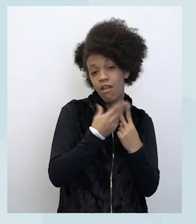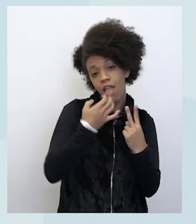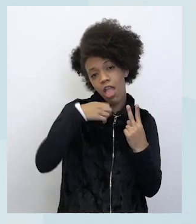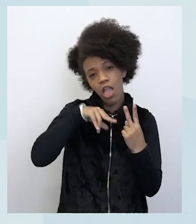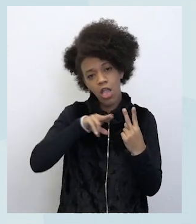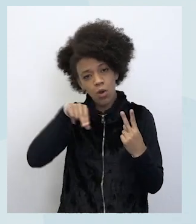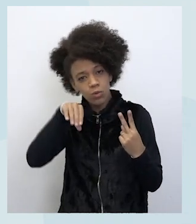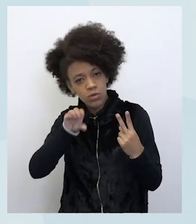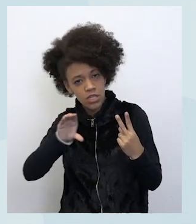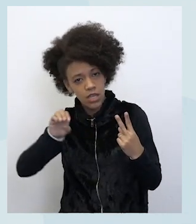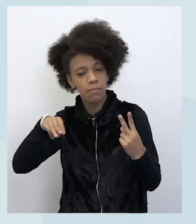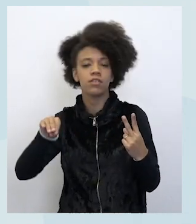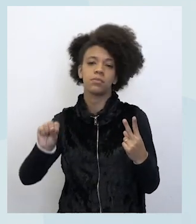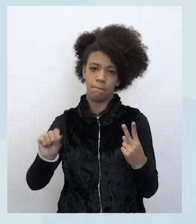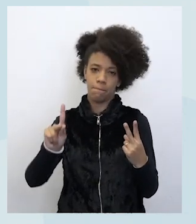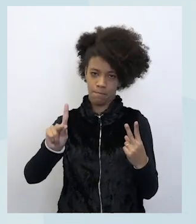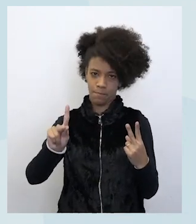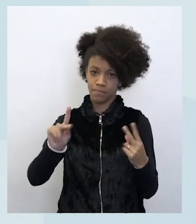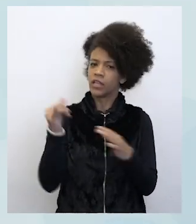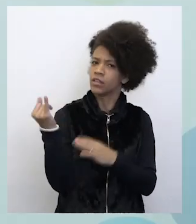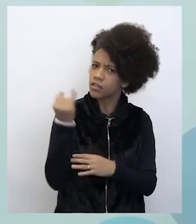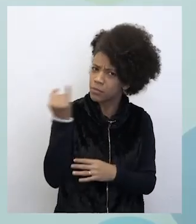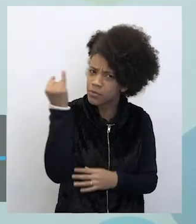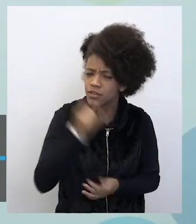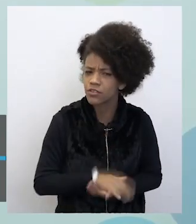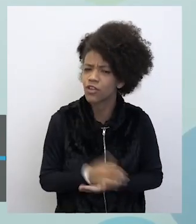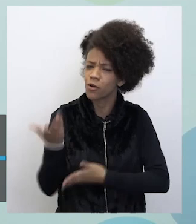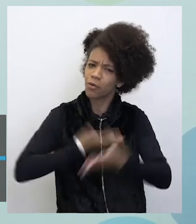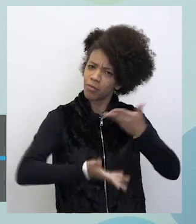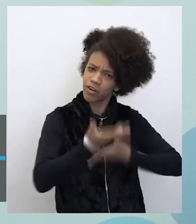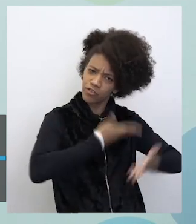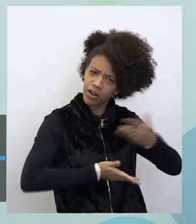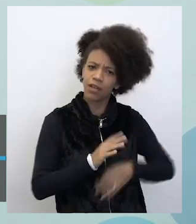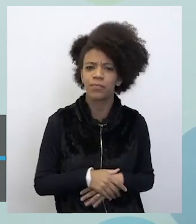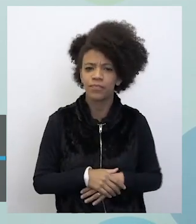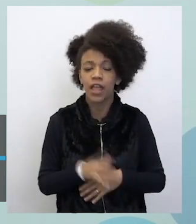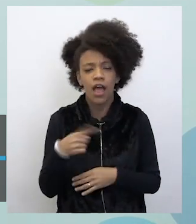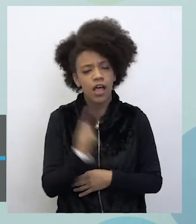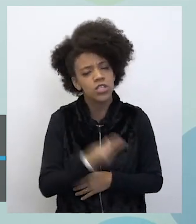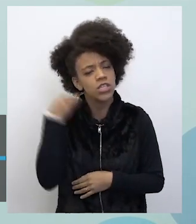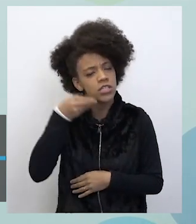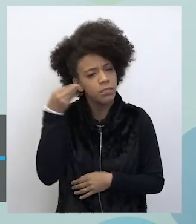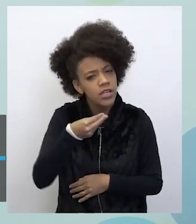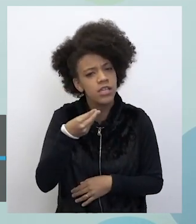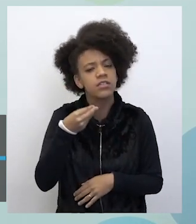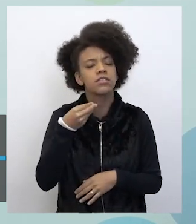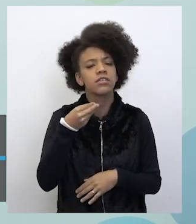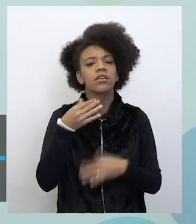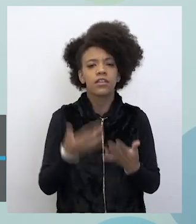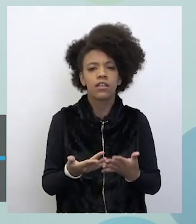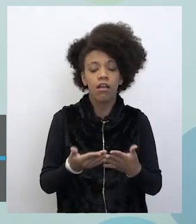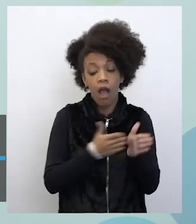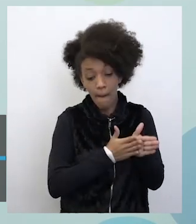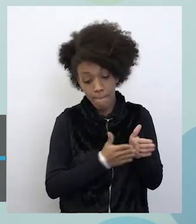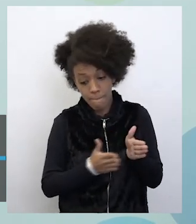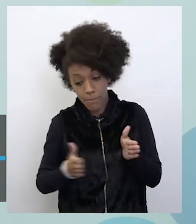CMSP. Então é muito importante que a gente possa também compartilhar as nossas experiências que têm sido feitas ao longo desse